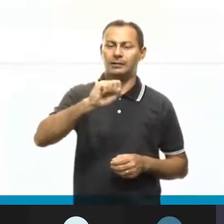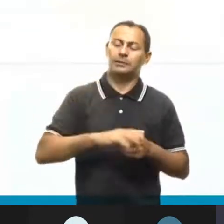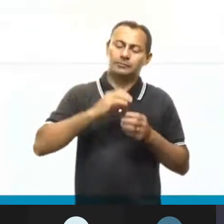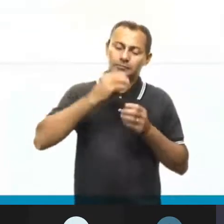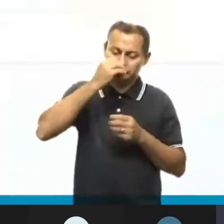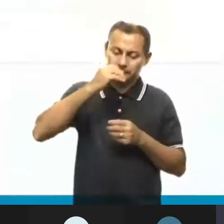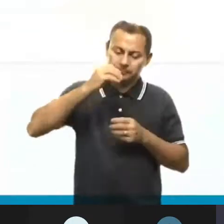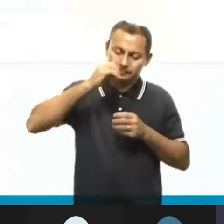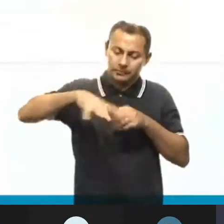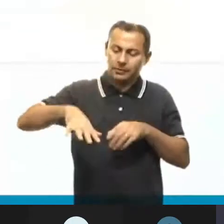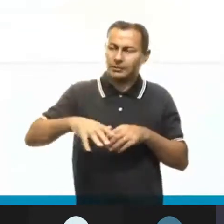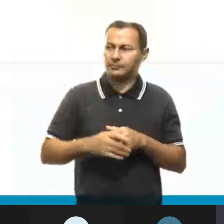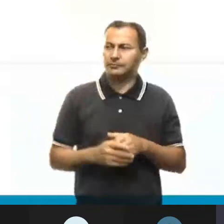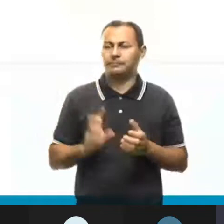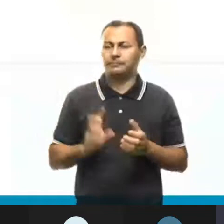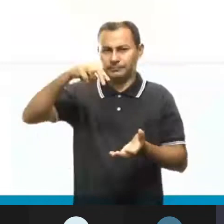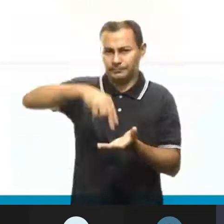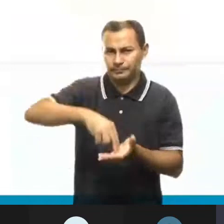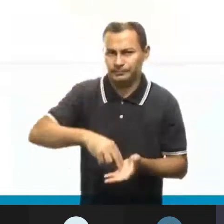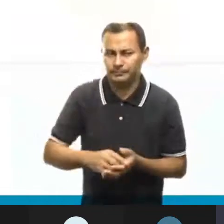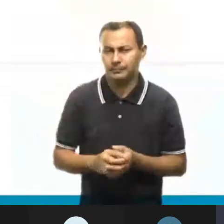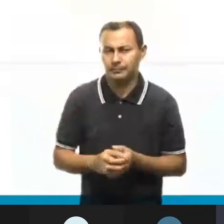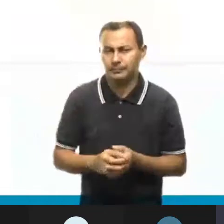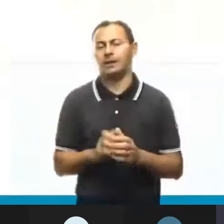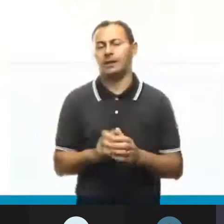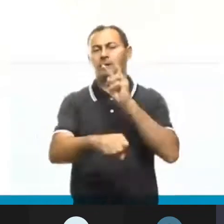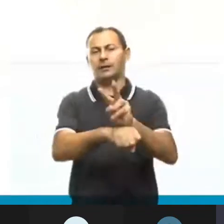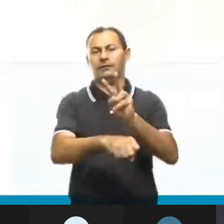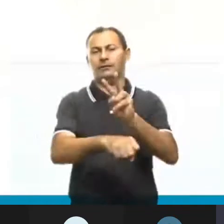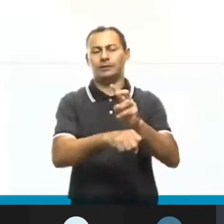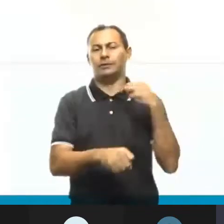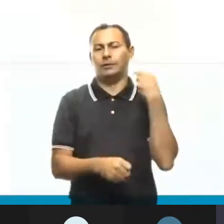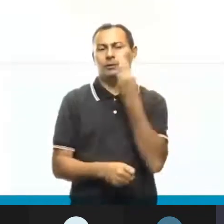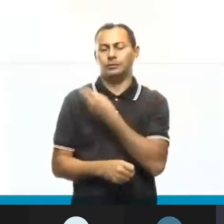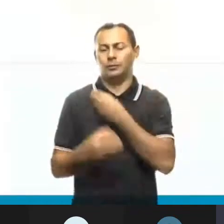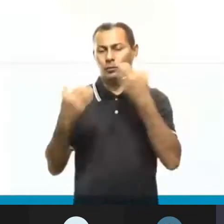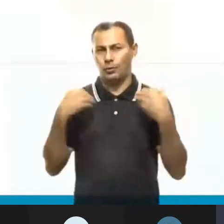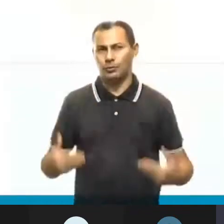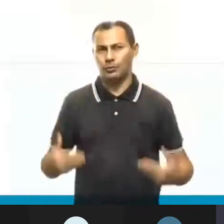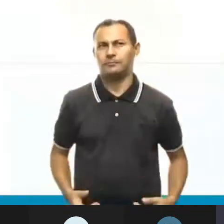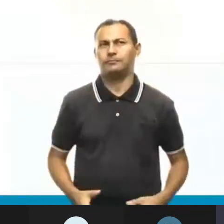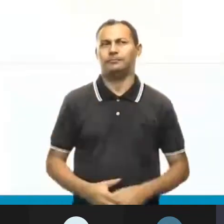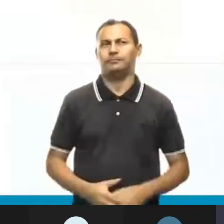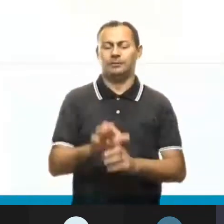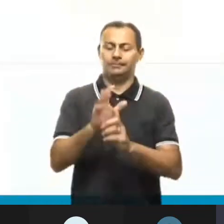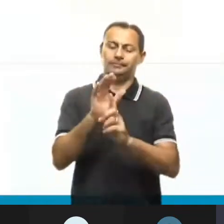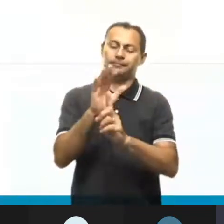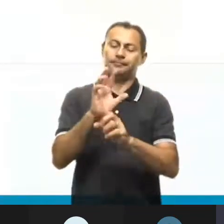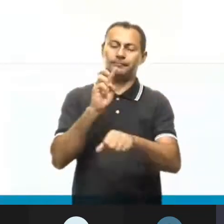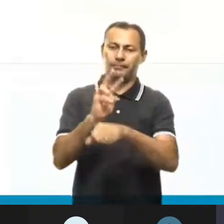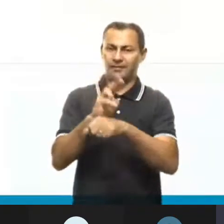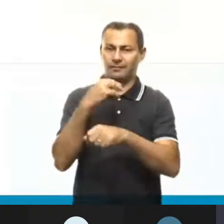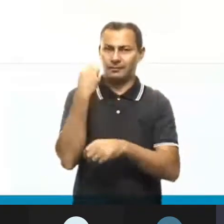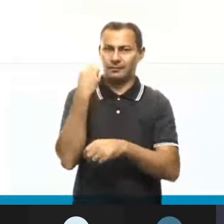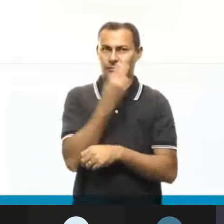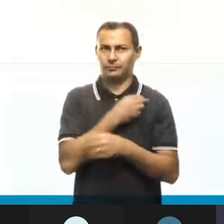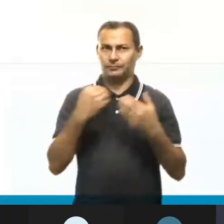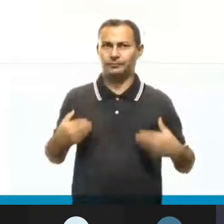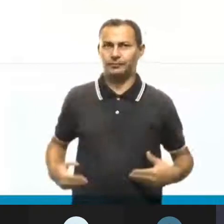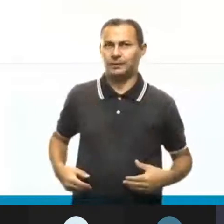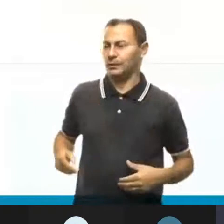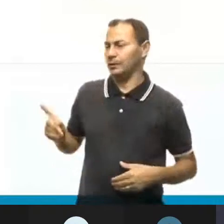é eliminado do nosso organismo. Então, participa aí, né, como uma defesa do nosso organismo. Nós temos também, logo